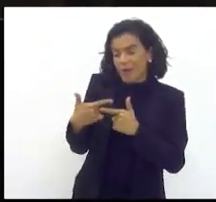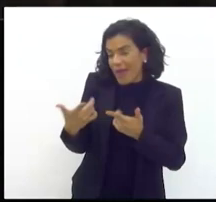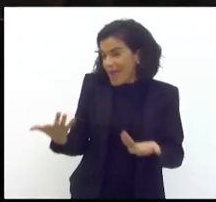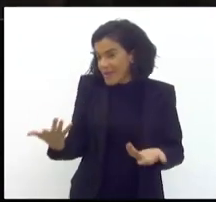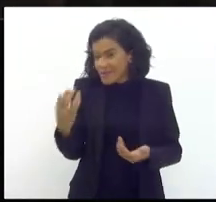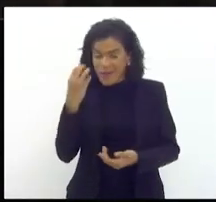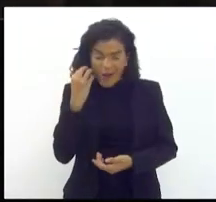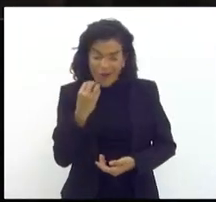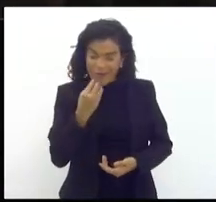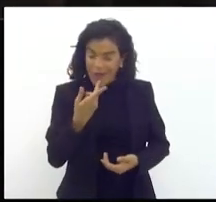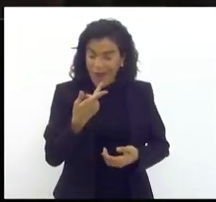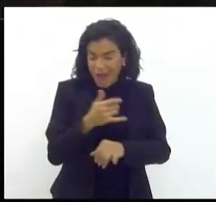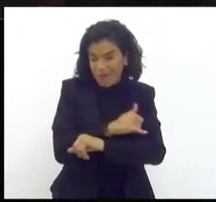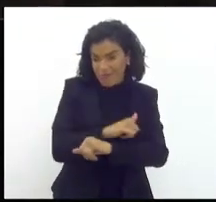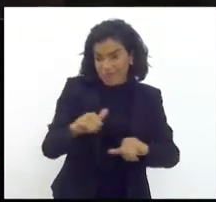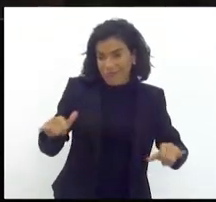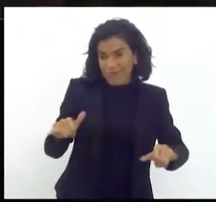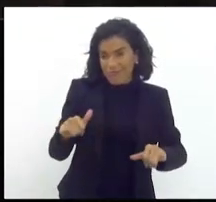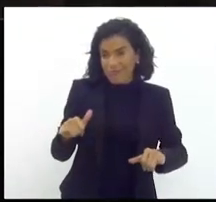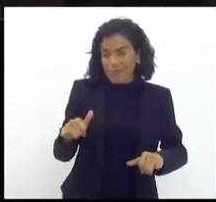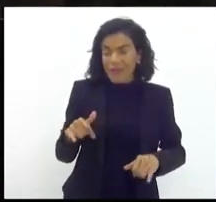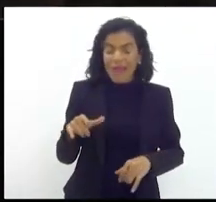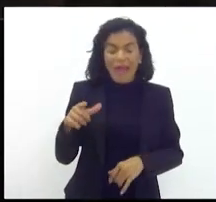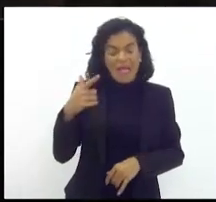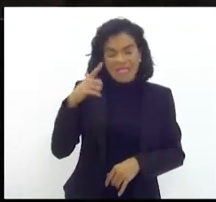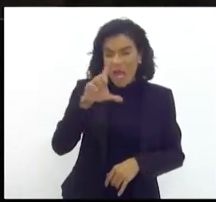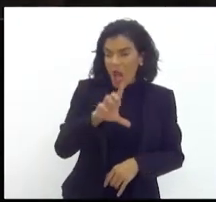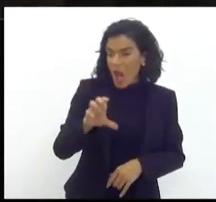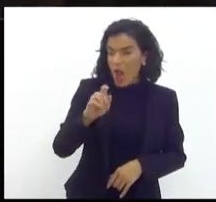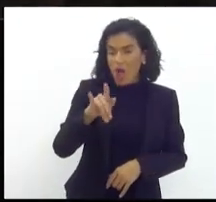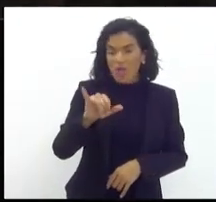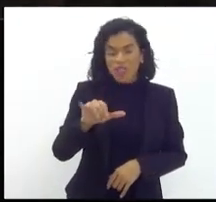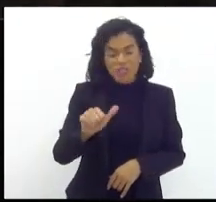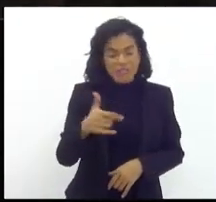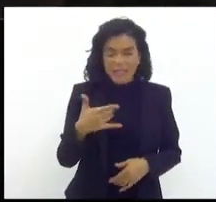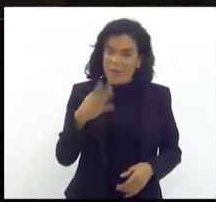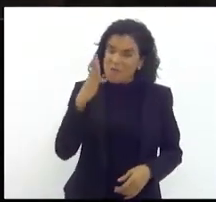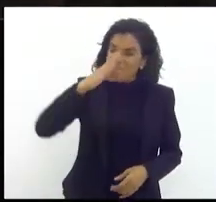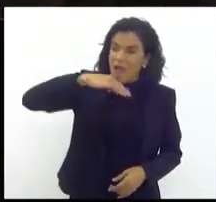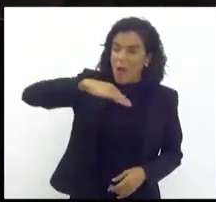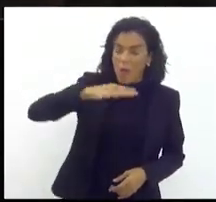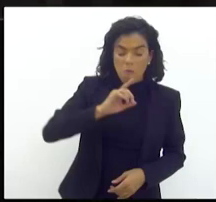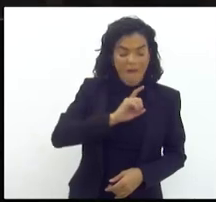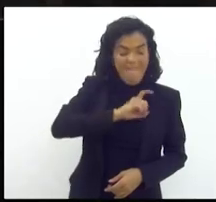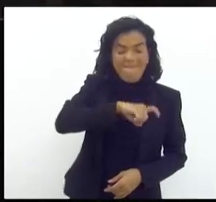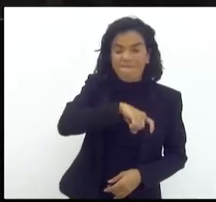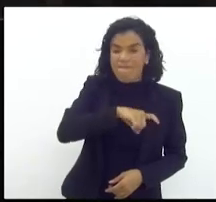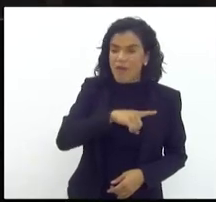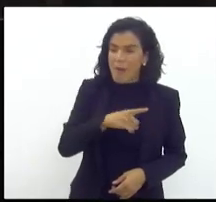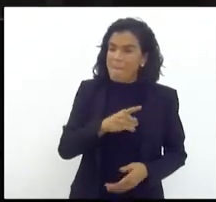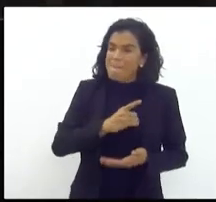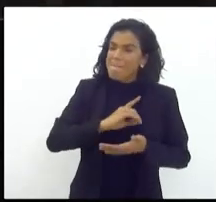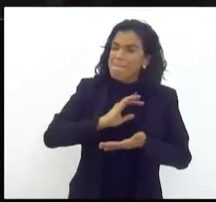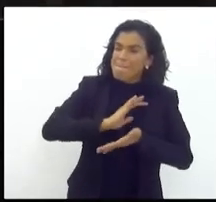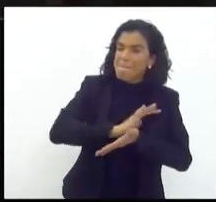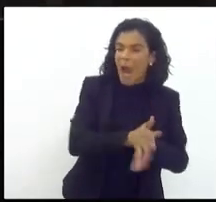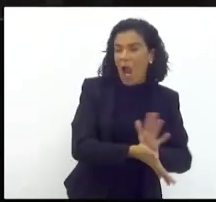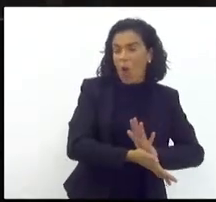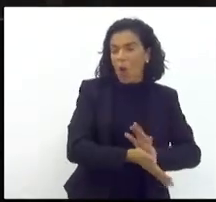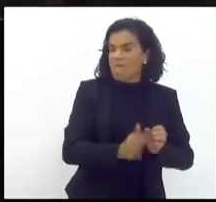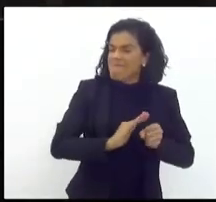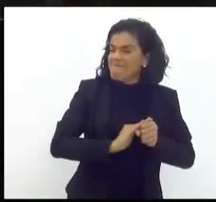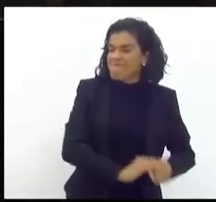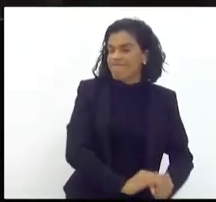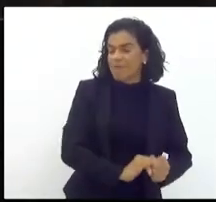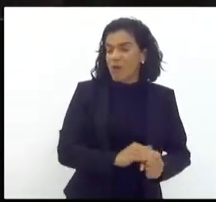o governador do Estado do Rio de Janeiro essa lógica nefasta perversa incompetente de